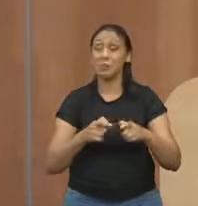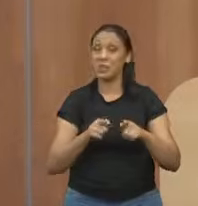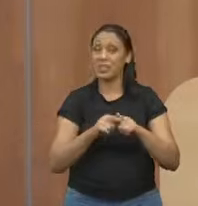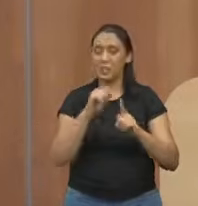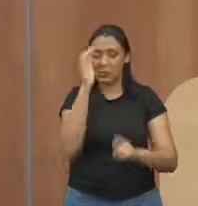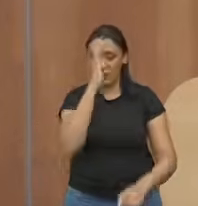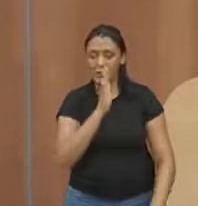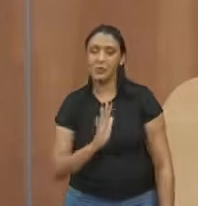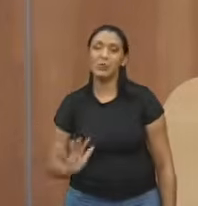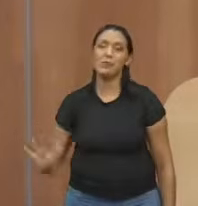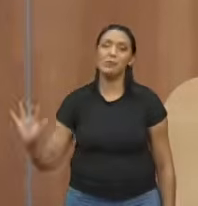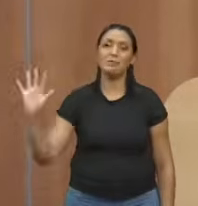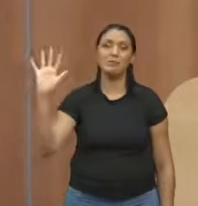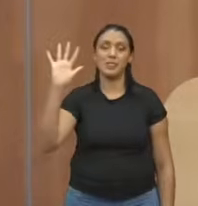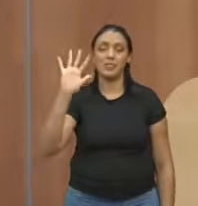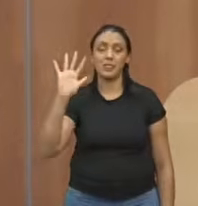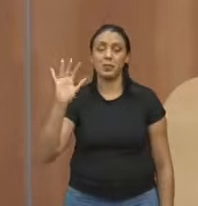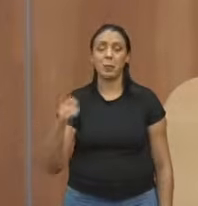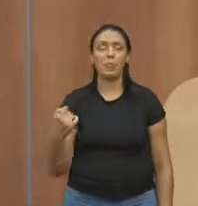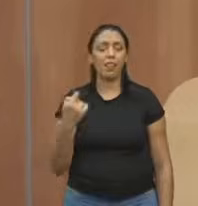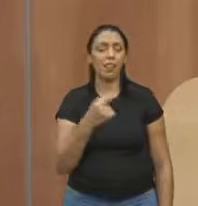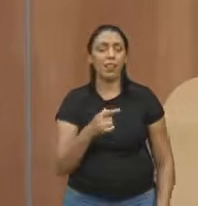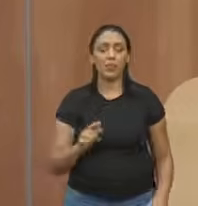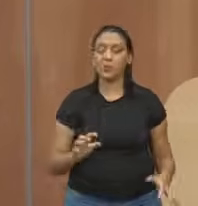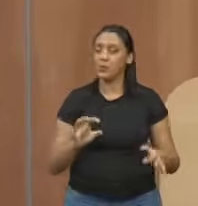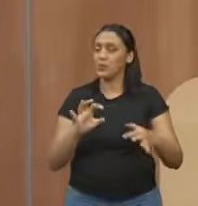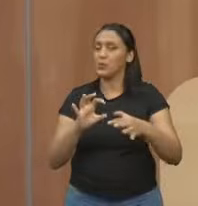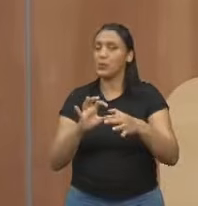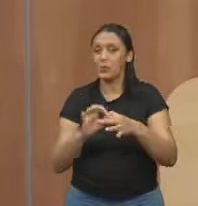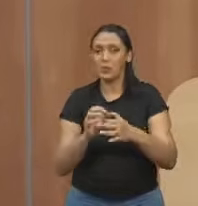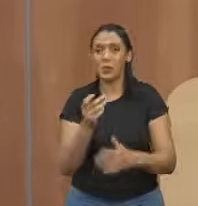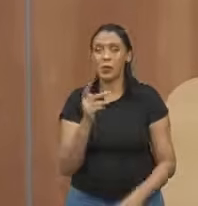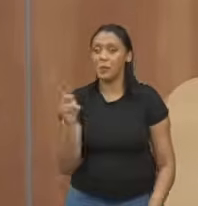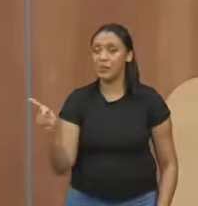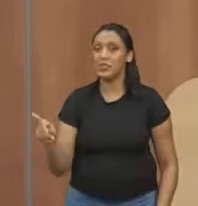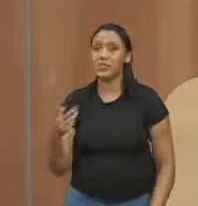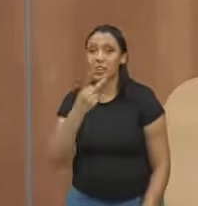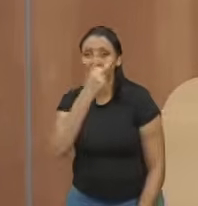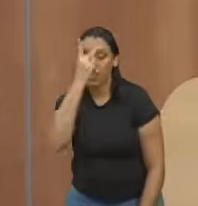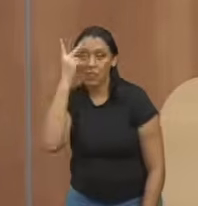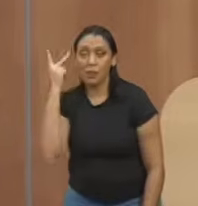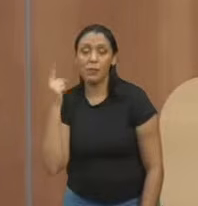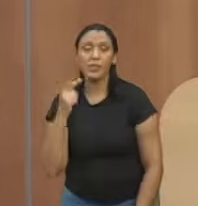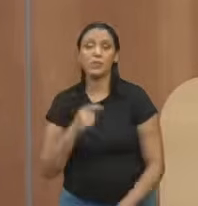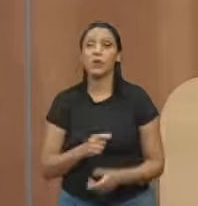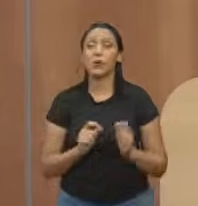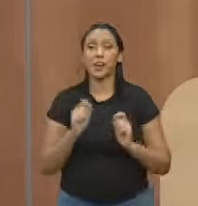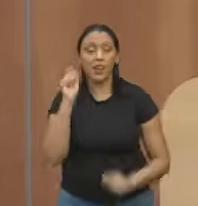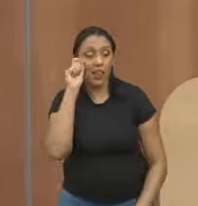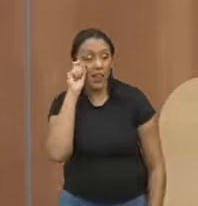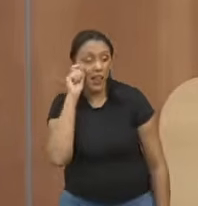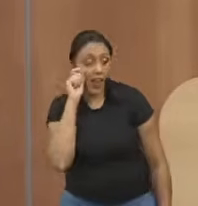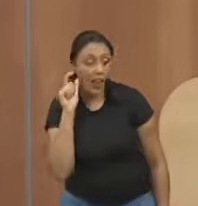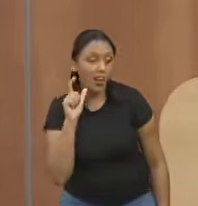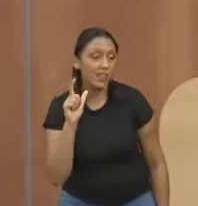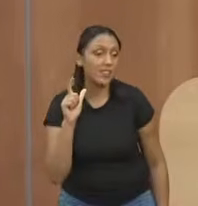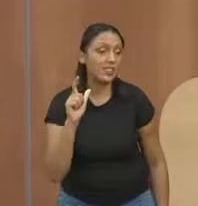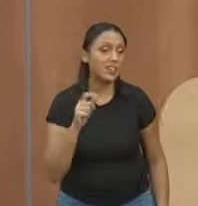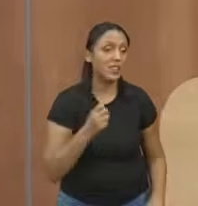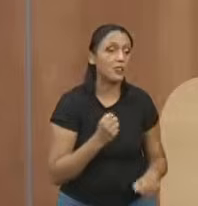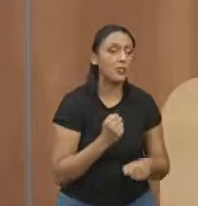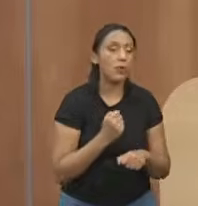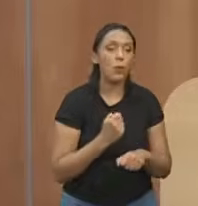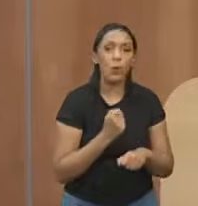entre compradores, vendedores, locadores, locatários, atuando não apenas